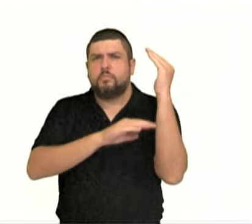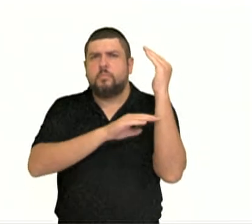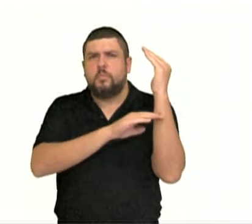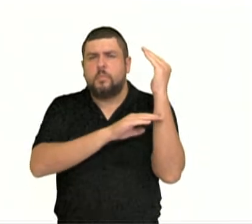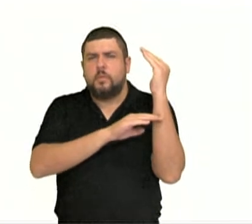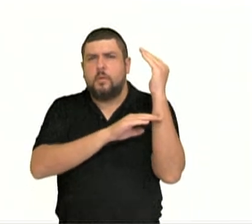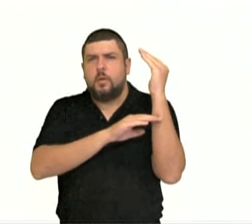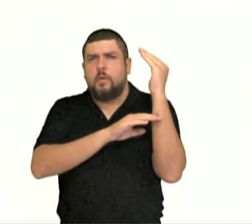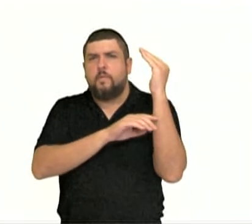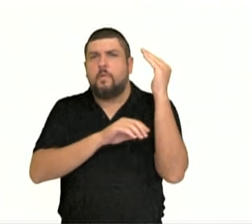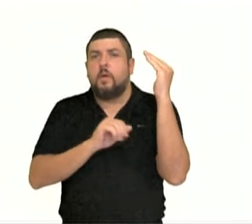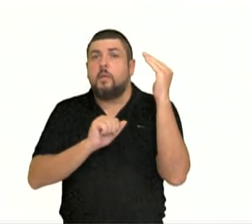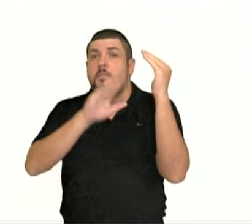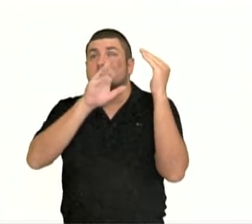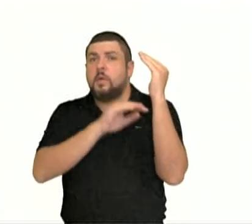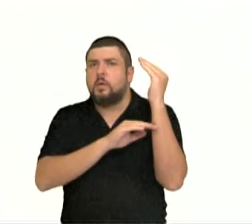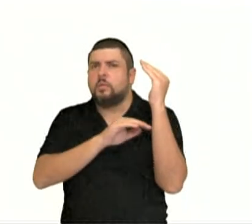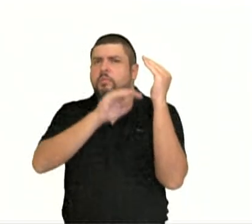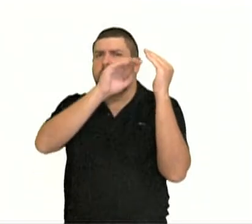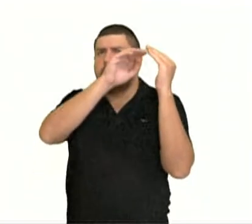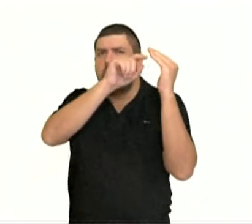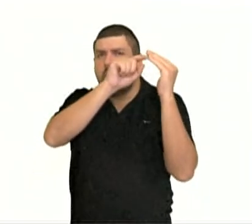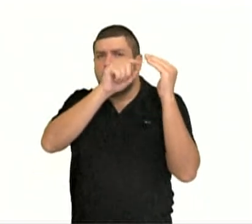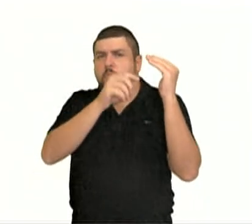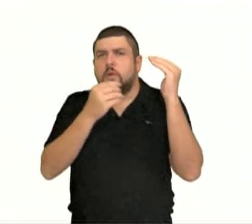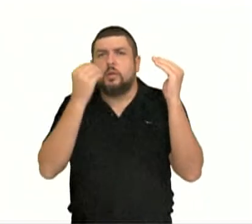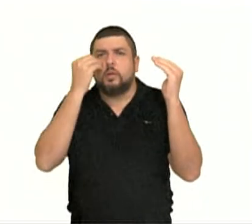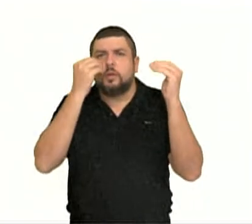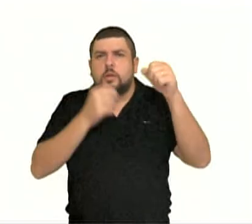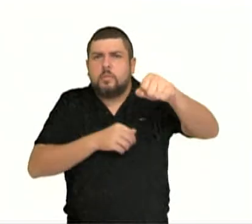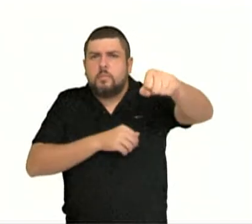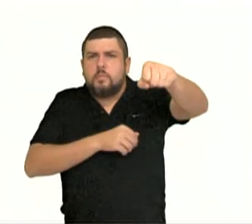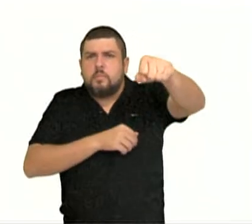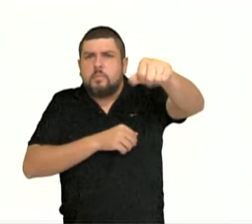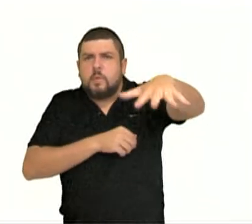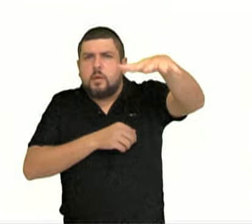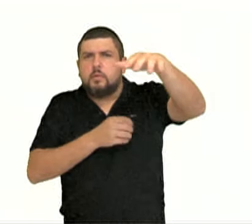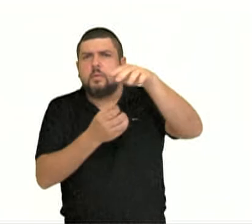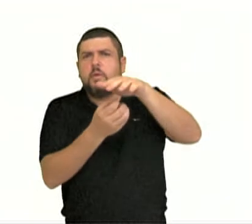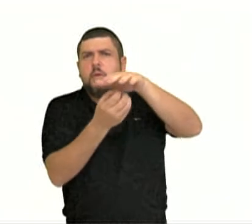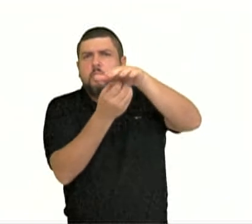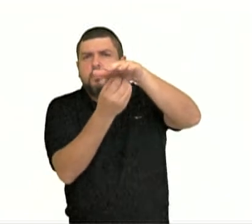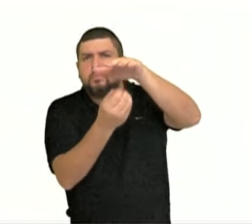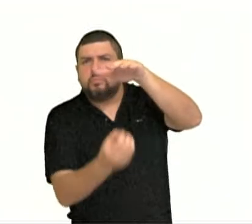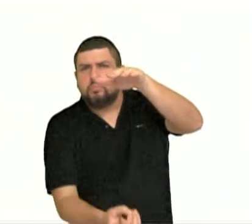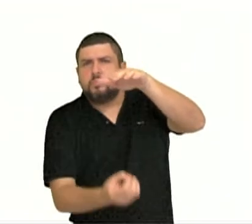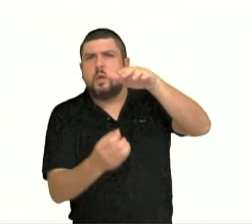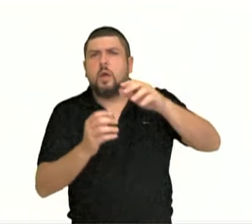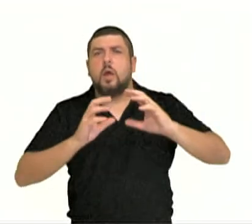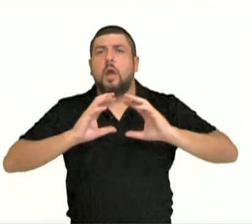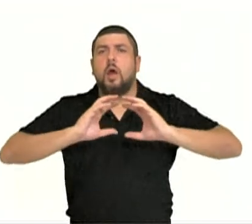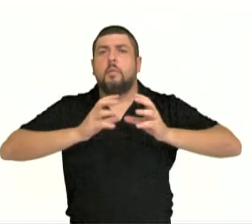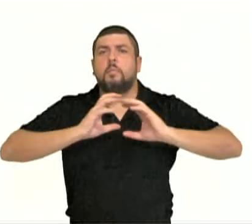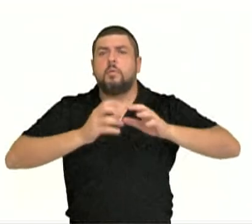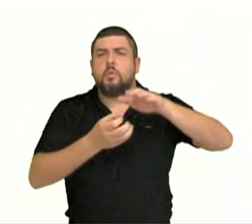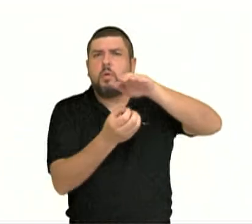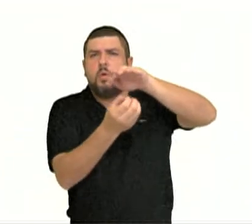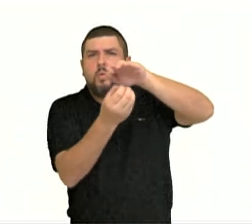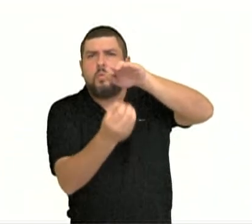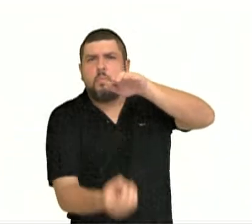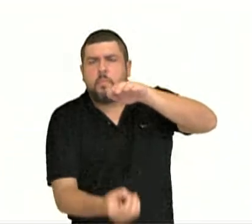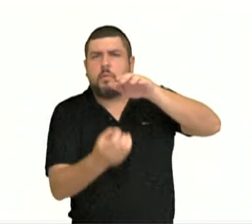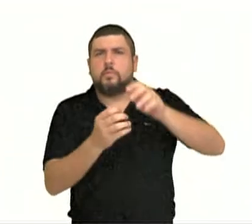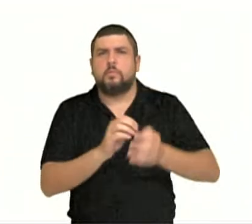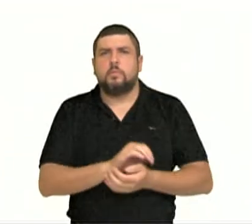primeira. Solte as bolas na mesma ordem. E aí fica essa questão. O que houve de diferente